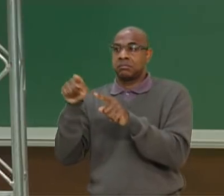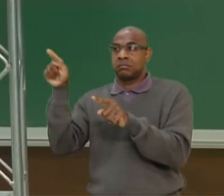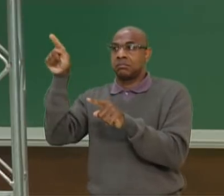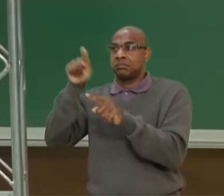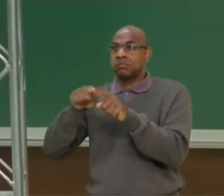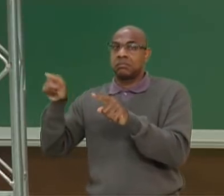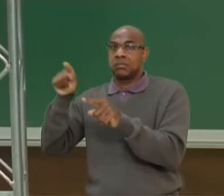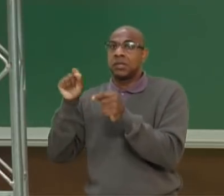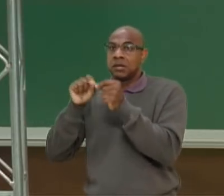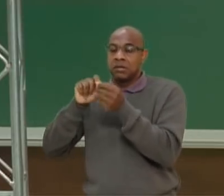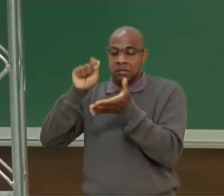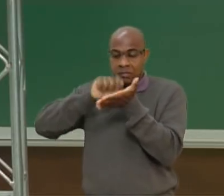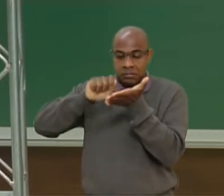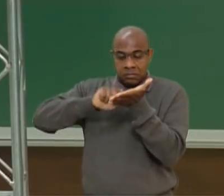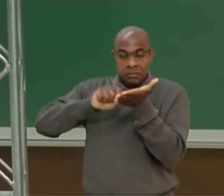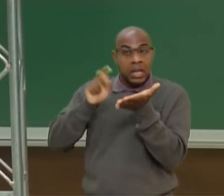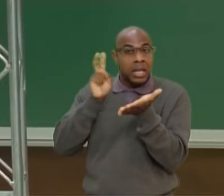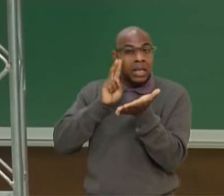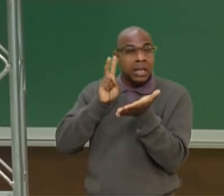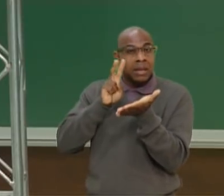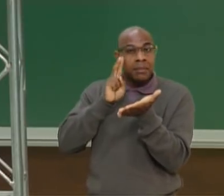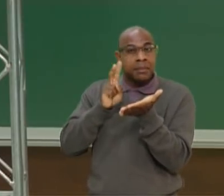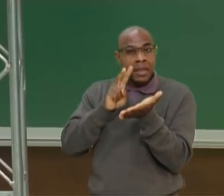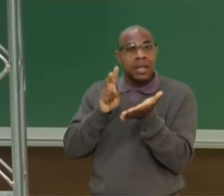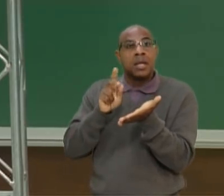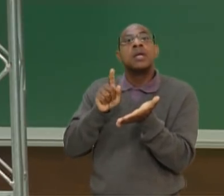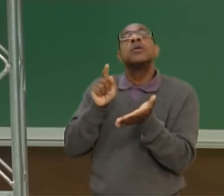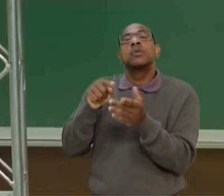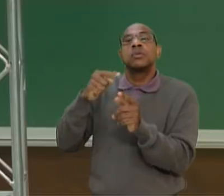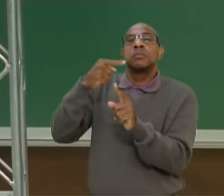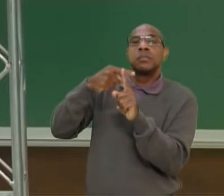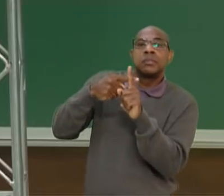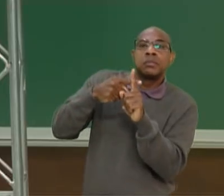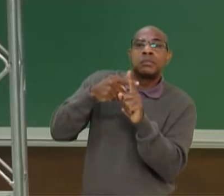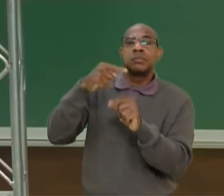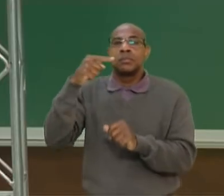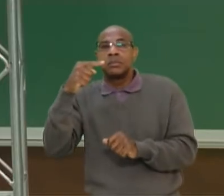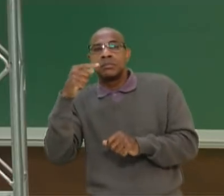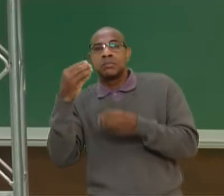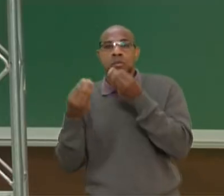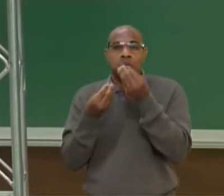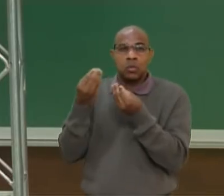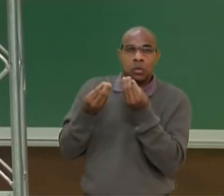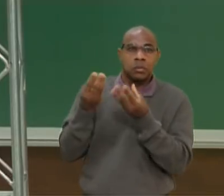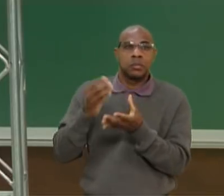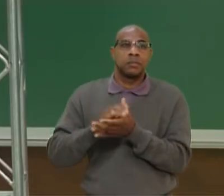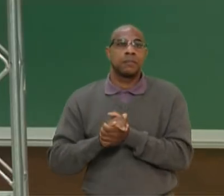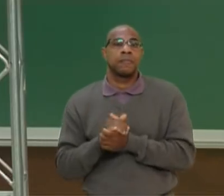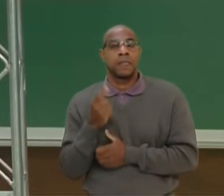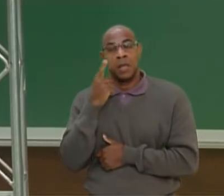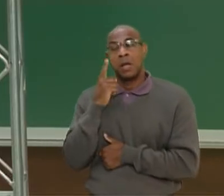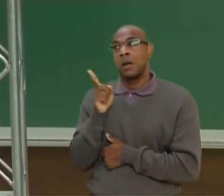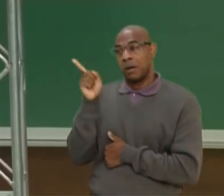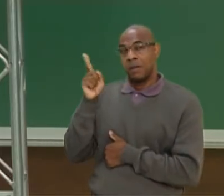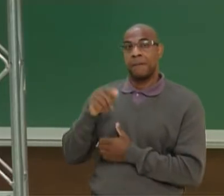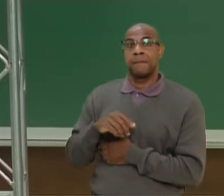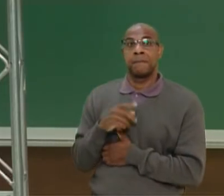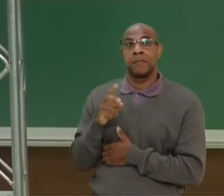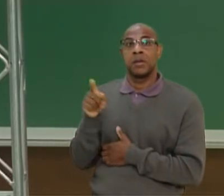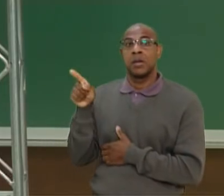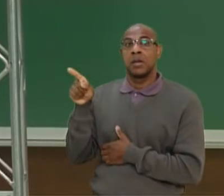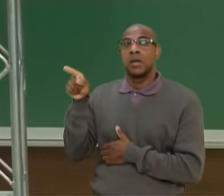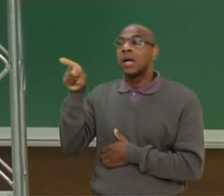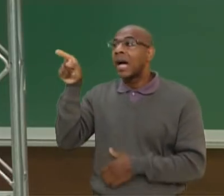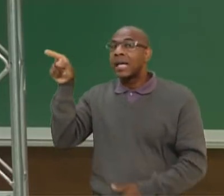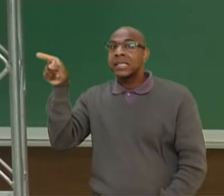um esqueminha ali para lembrar desses sinais que vão ser bastante importantes, ok? Daí a gente vai olhar,